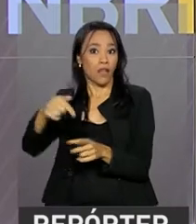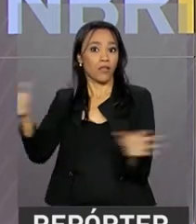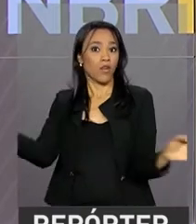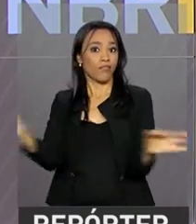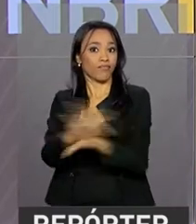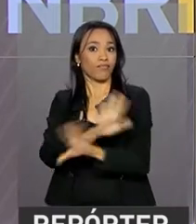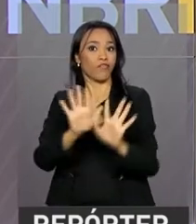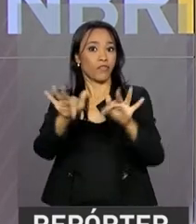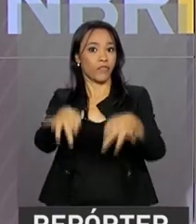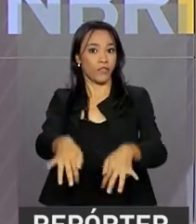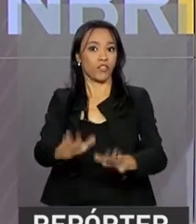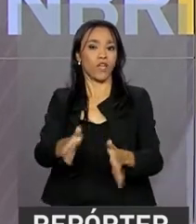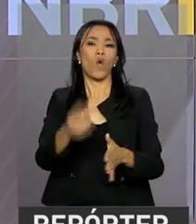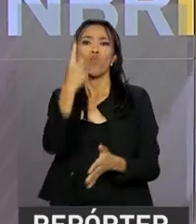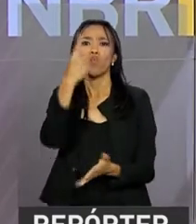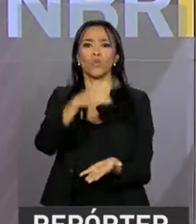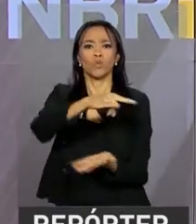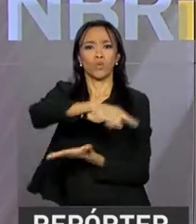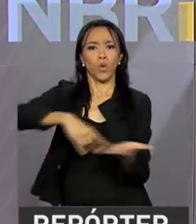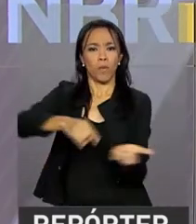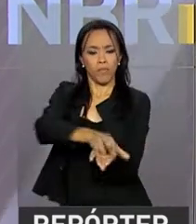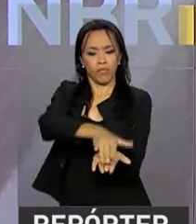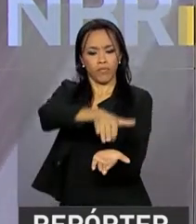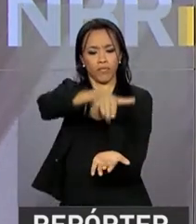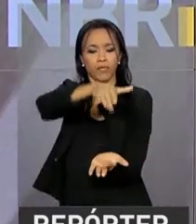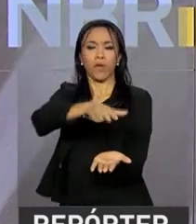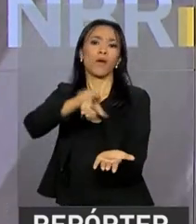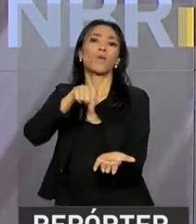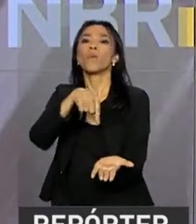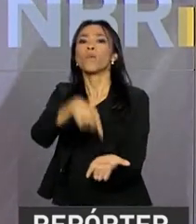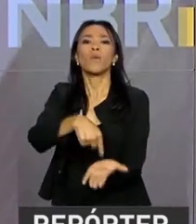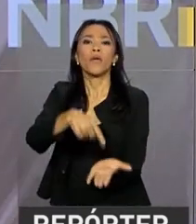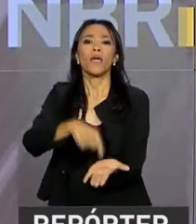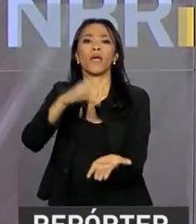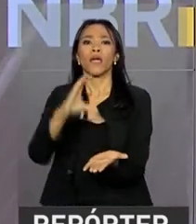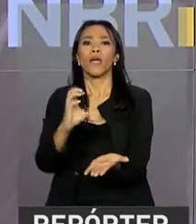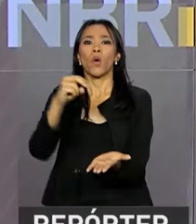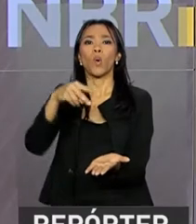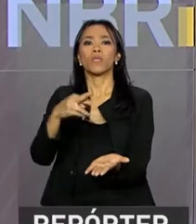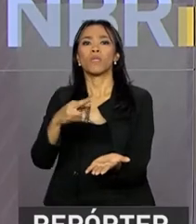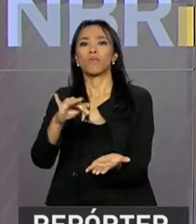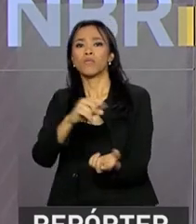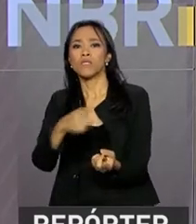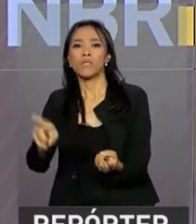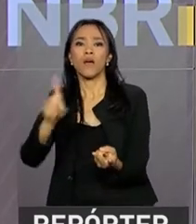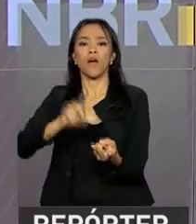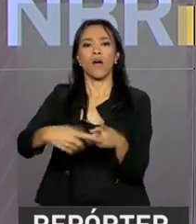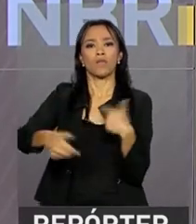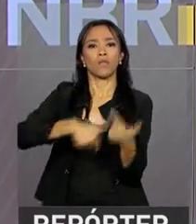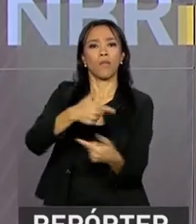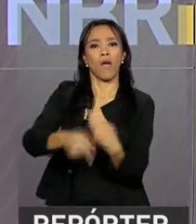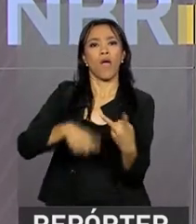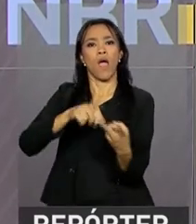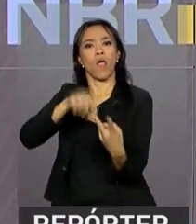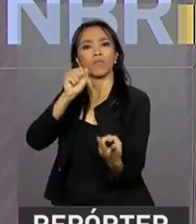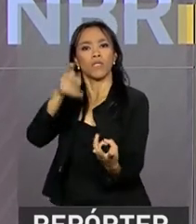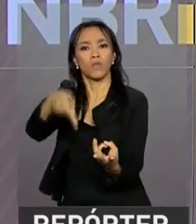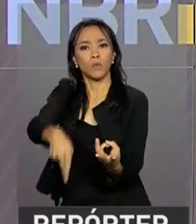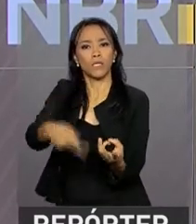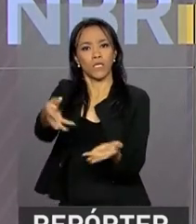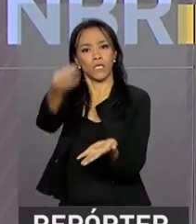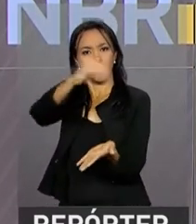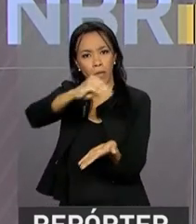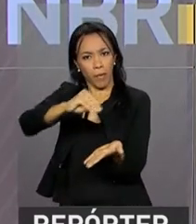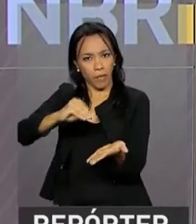em uma única dia as contribuições fiscais trabalhistas e prevê áreas que devem ser recolhidas pelos